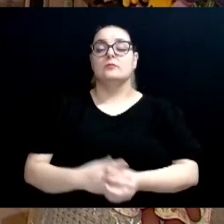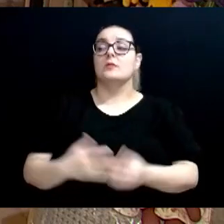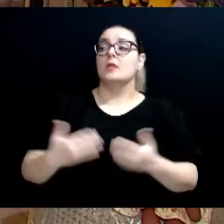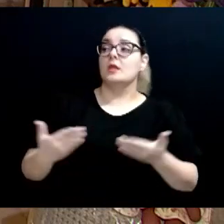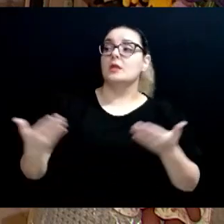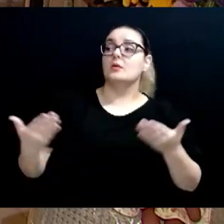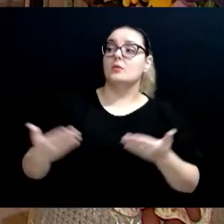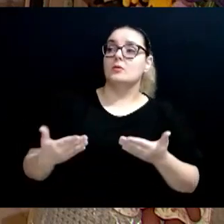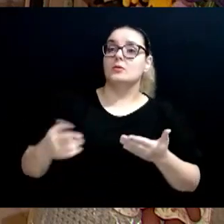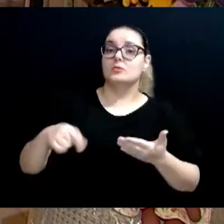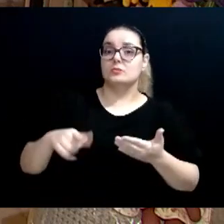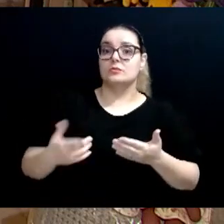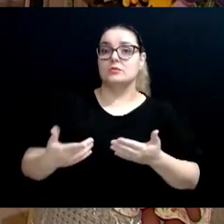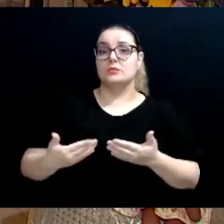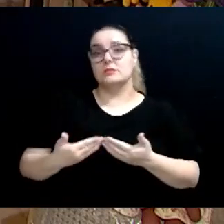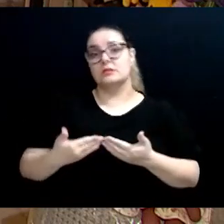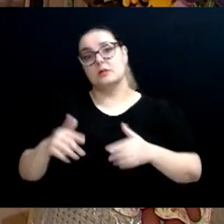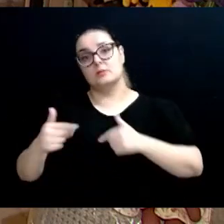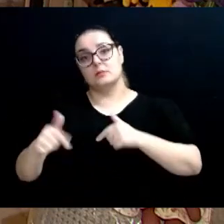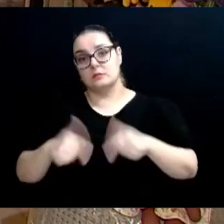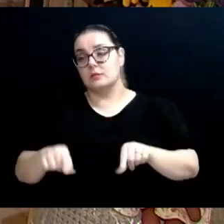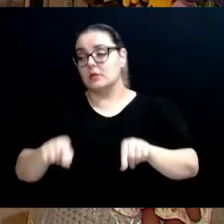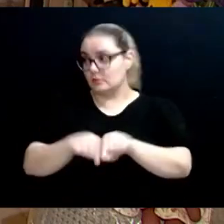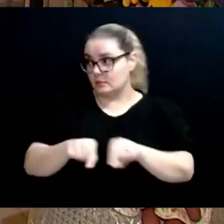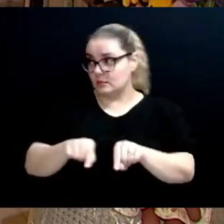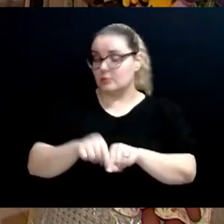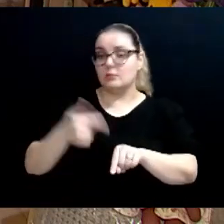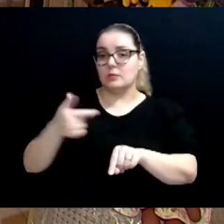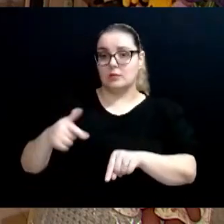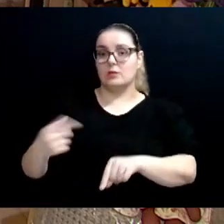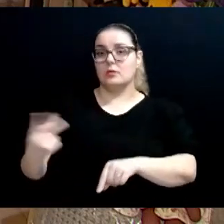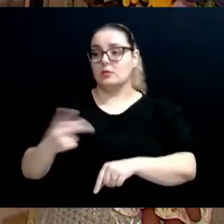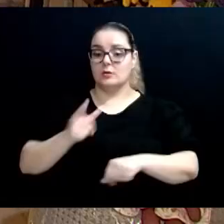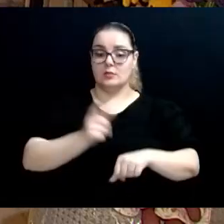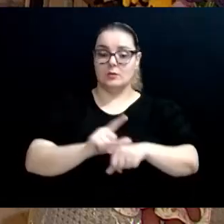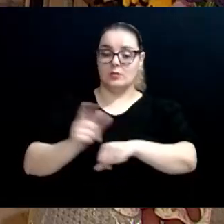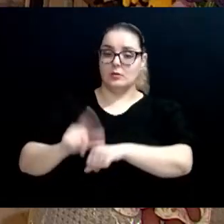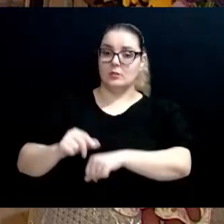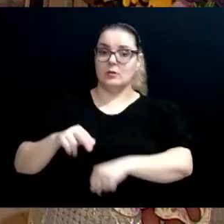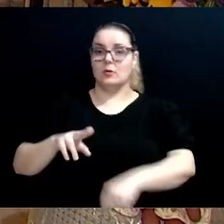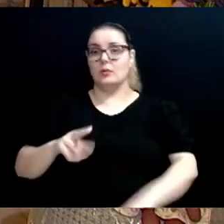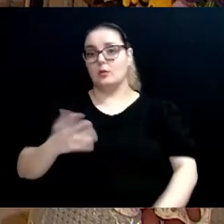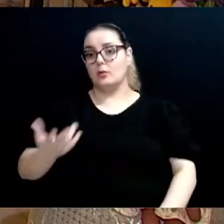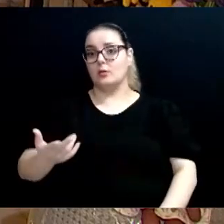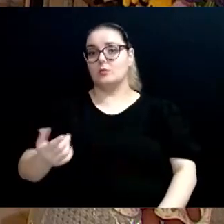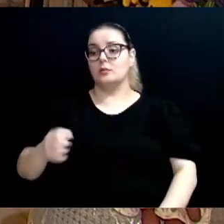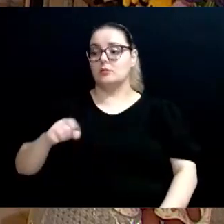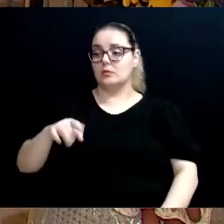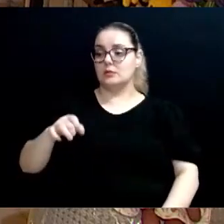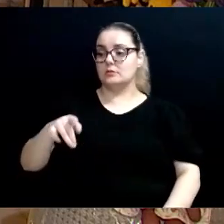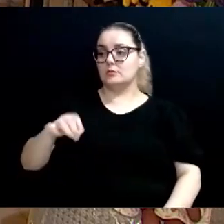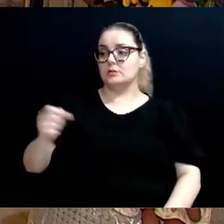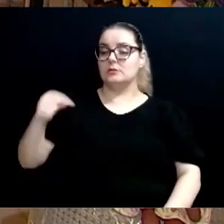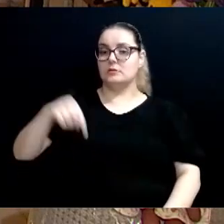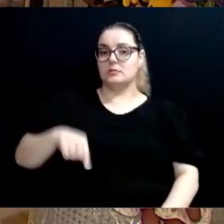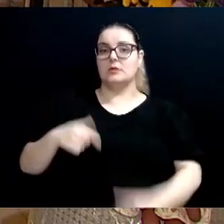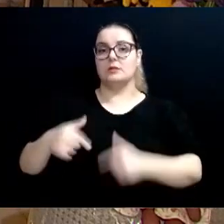e 50. E aí, hoje vocês empregam pessoas também para manter as duas lojas? Sim. Ou